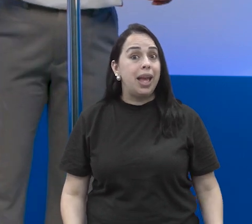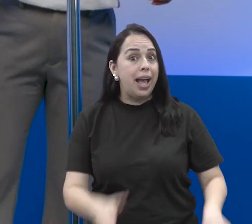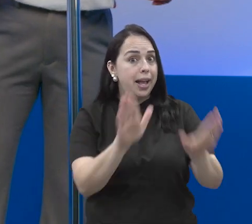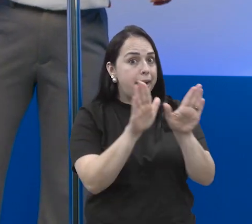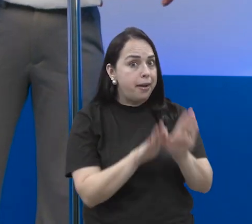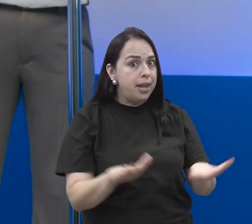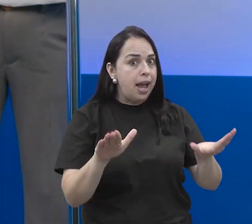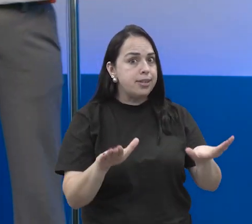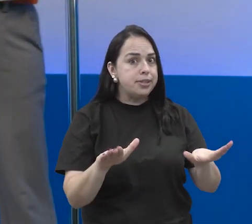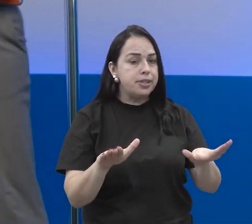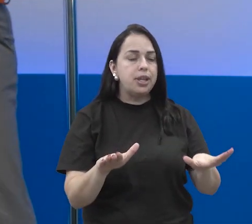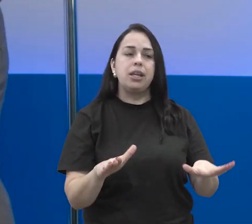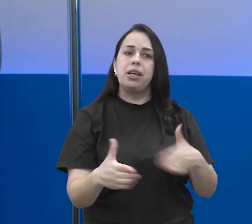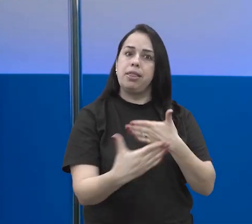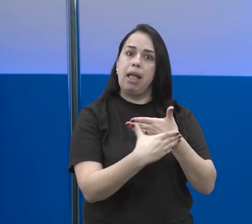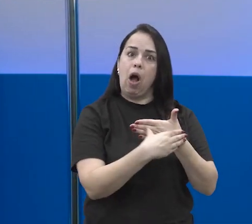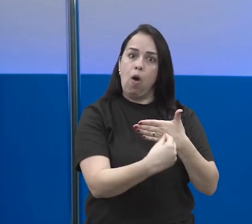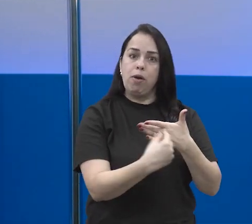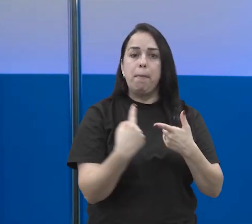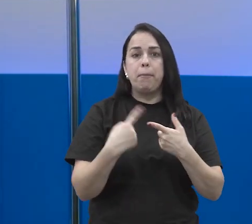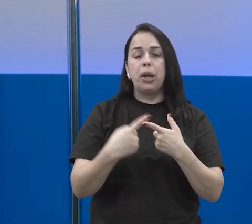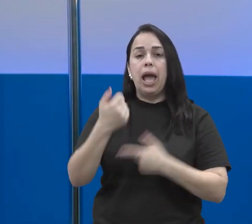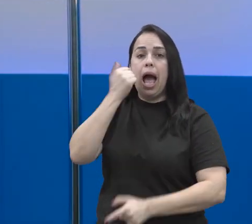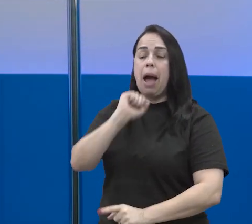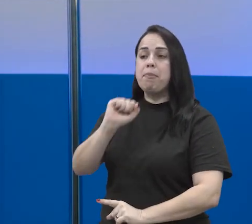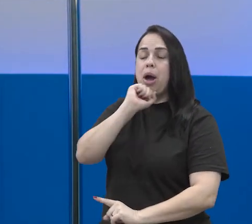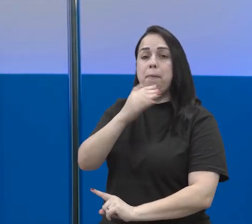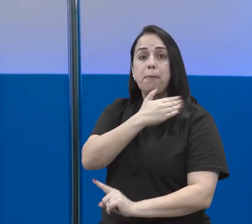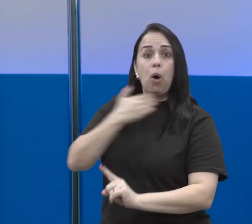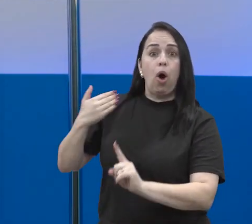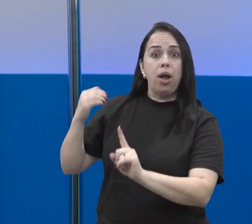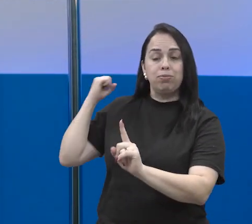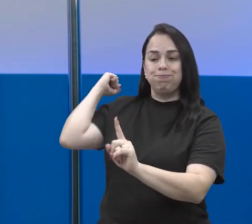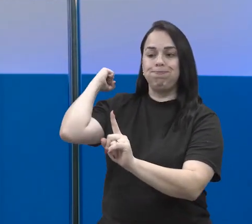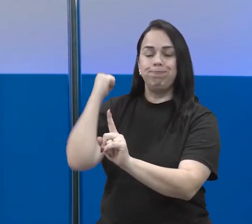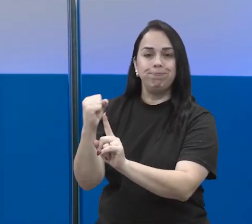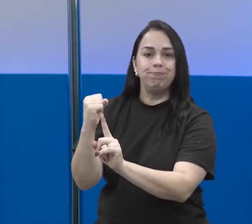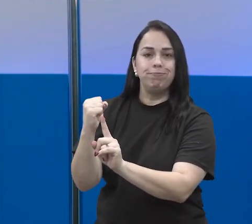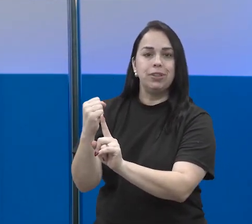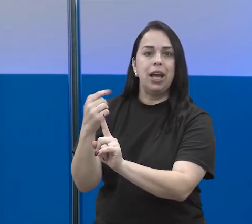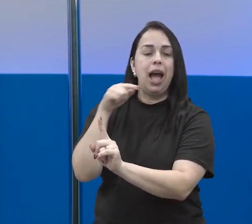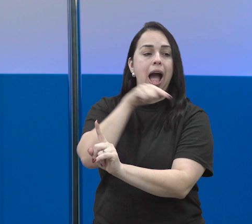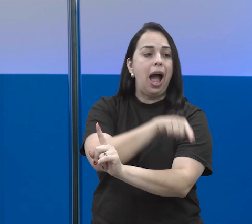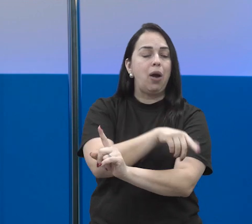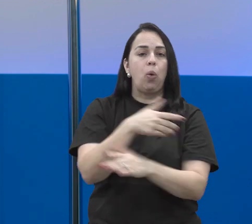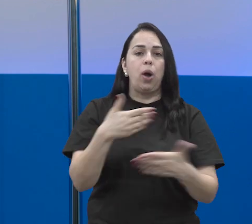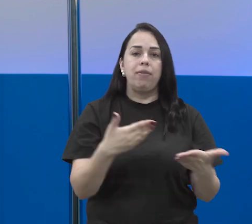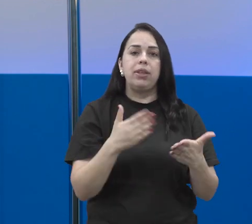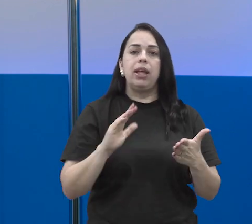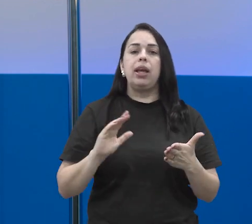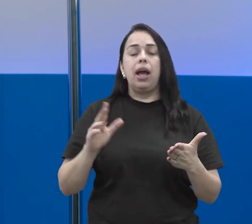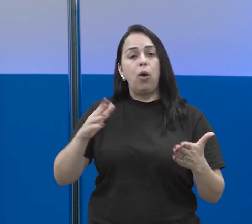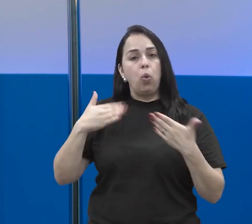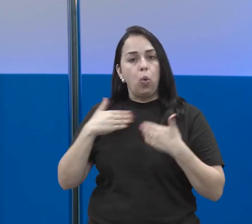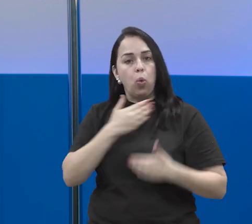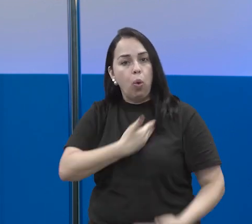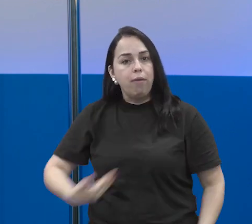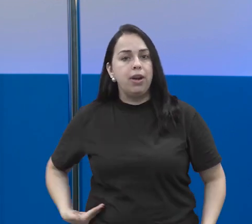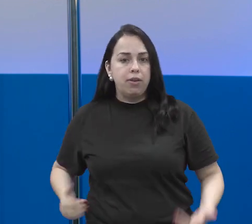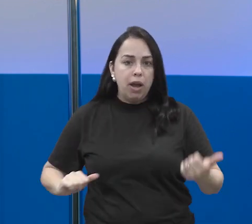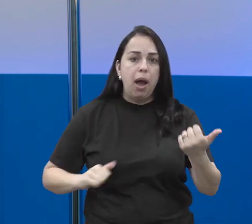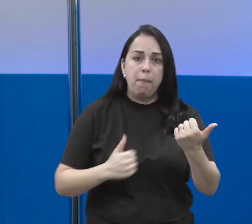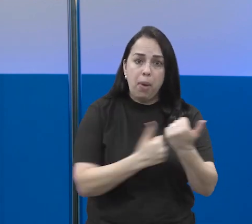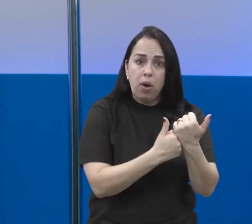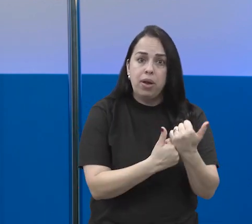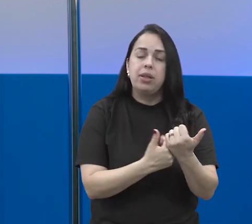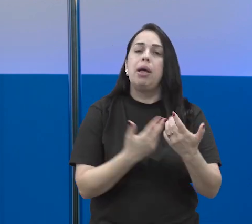E crianças que ficaram órfãos de mães vítimas de feminicídio agora devem ter mais um amparo do poder público. É